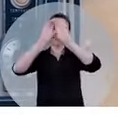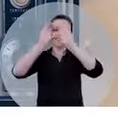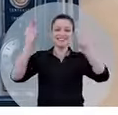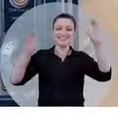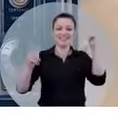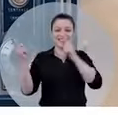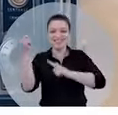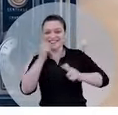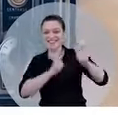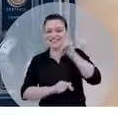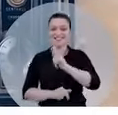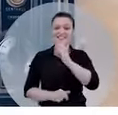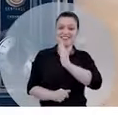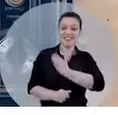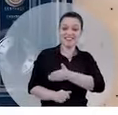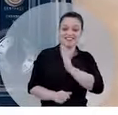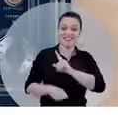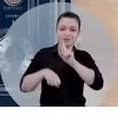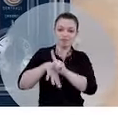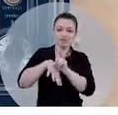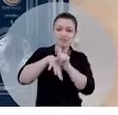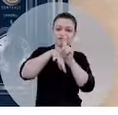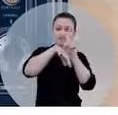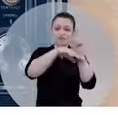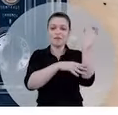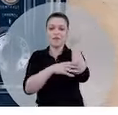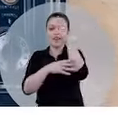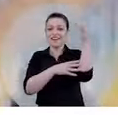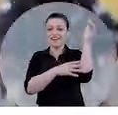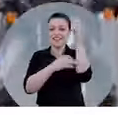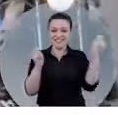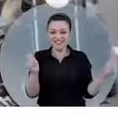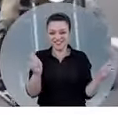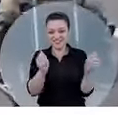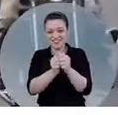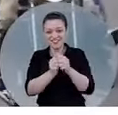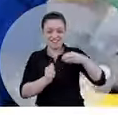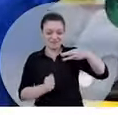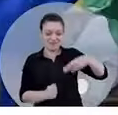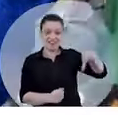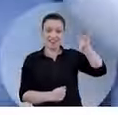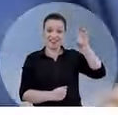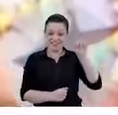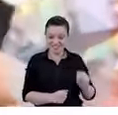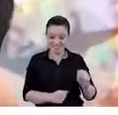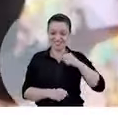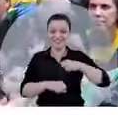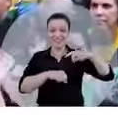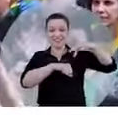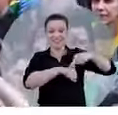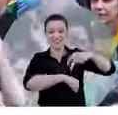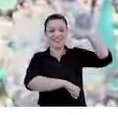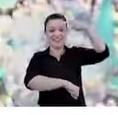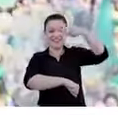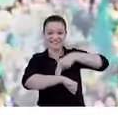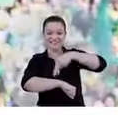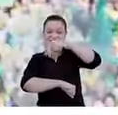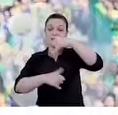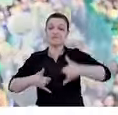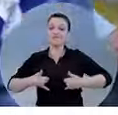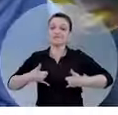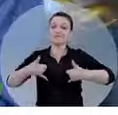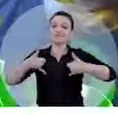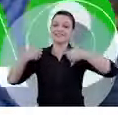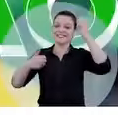o céu com estudo e coração, foi pro espaço com a bandeira na mão. Marcos Pontes,